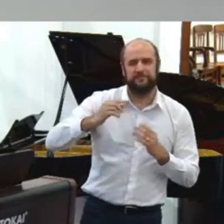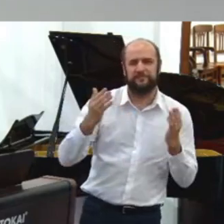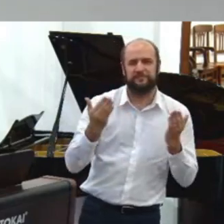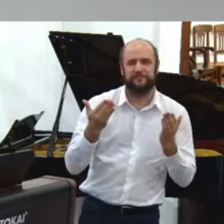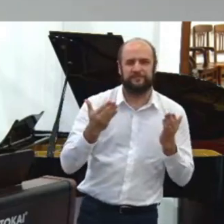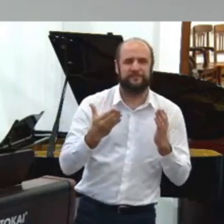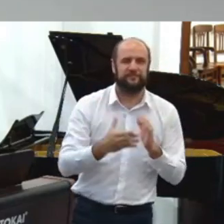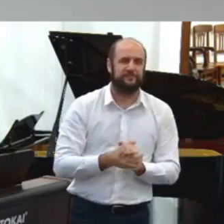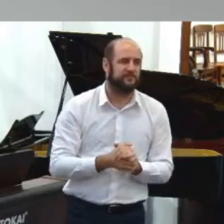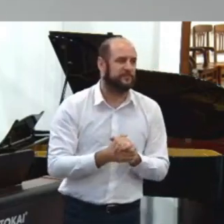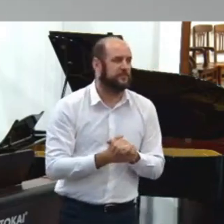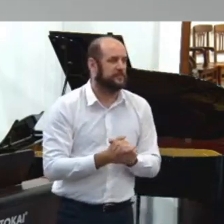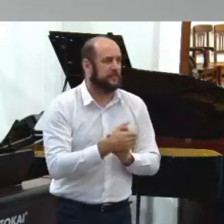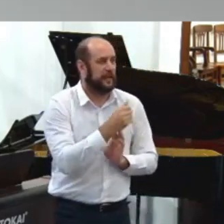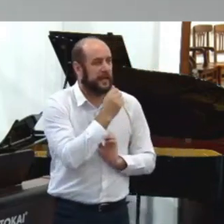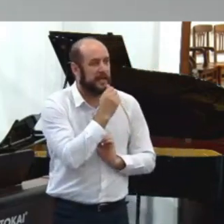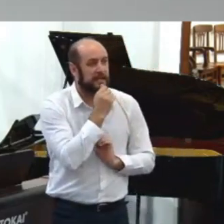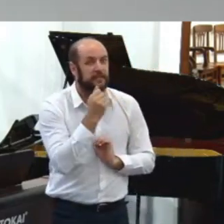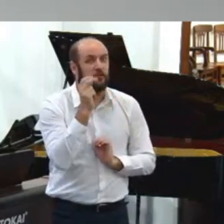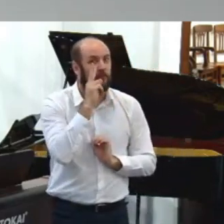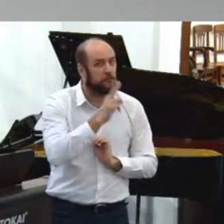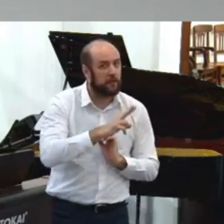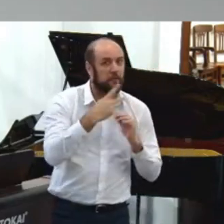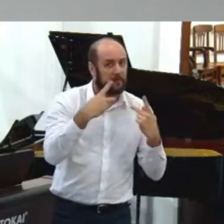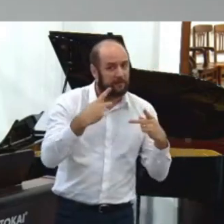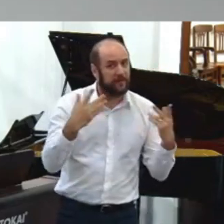estão conosco aqui, que ainda acompanharão essa